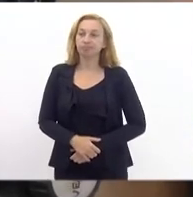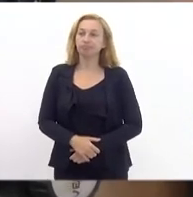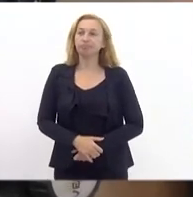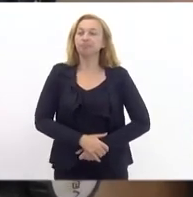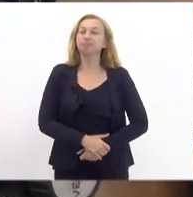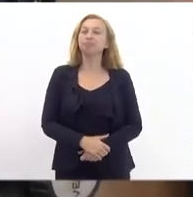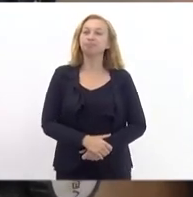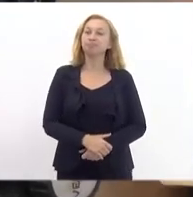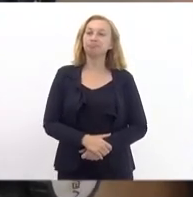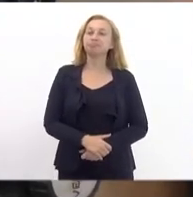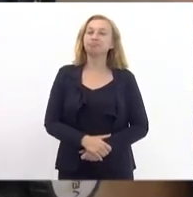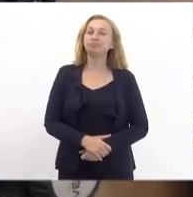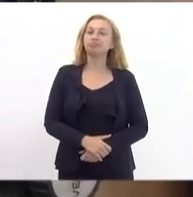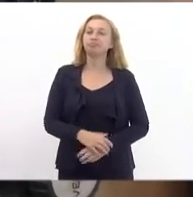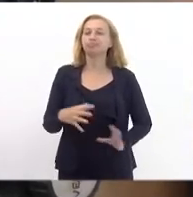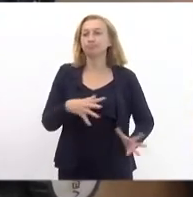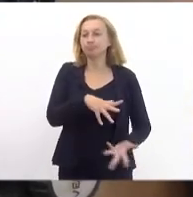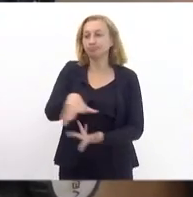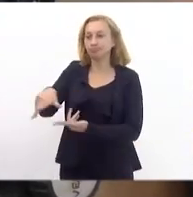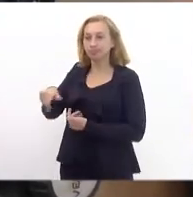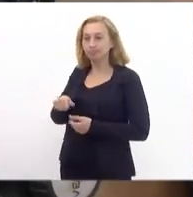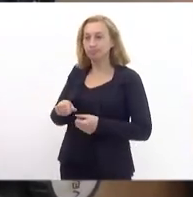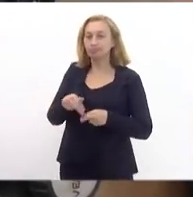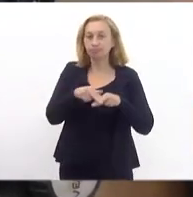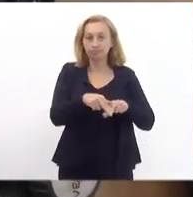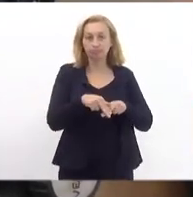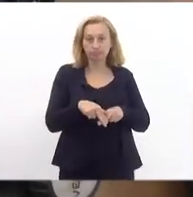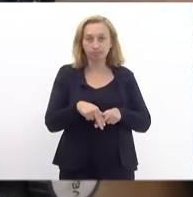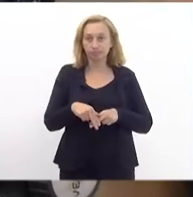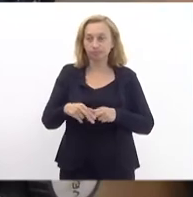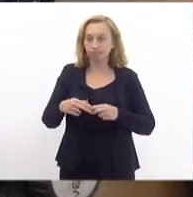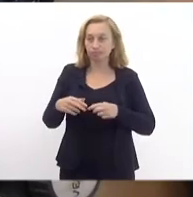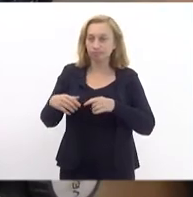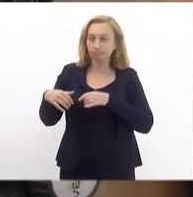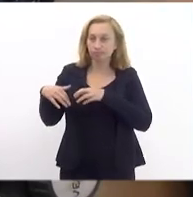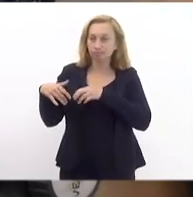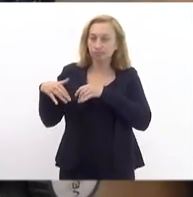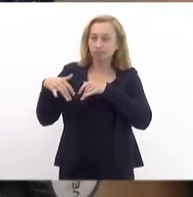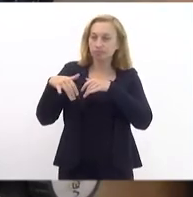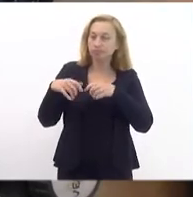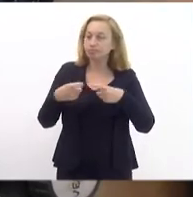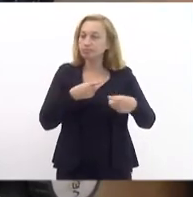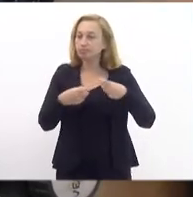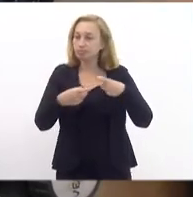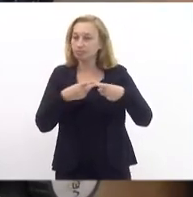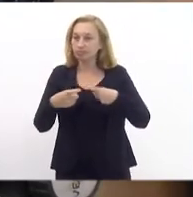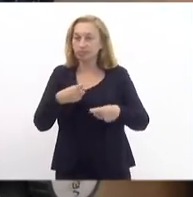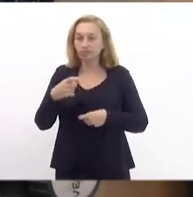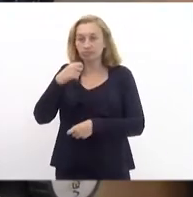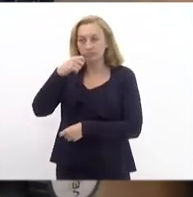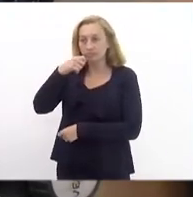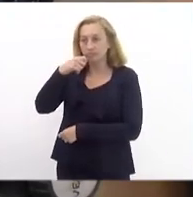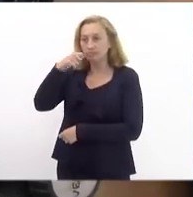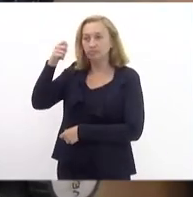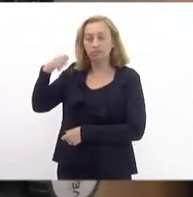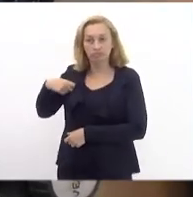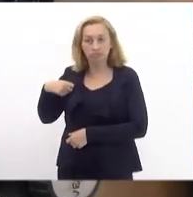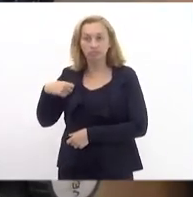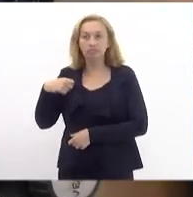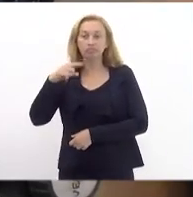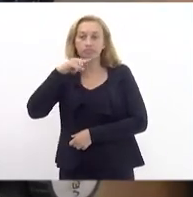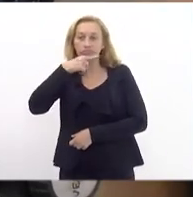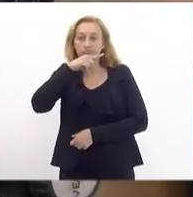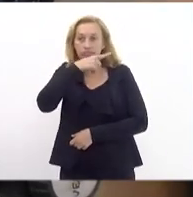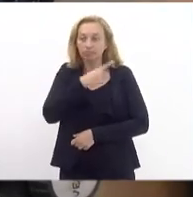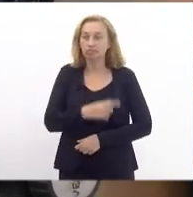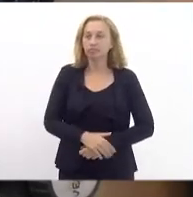do quadro mundial, em função da invasão da Rússia à Ucrânia e da guerra lá, que é injustificável.